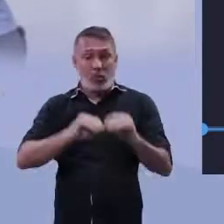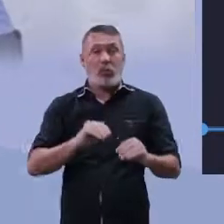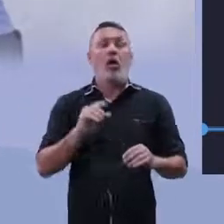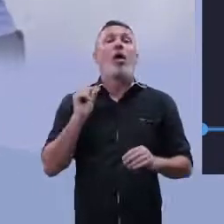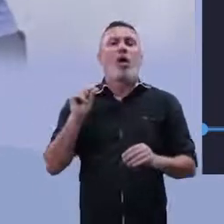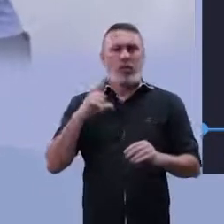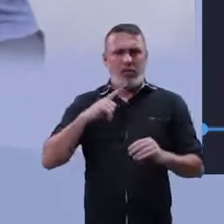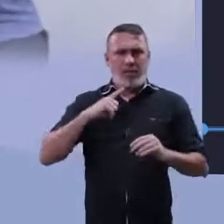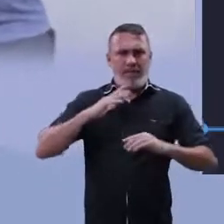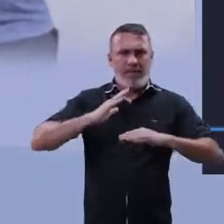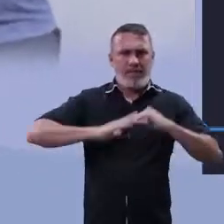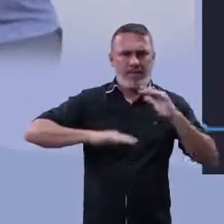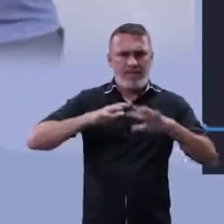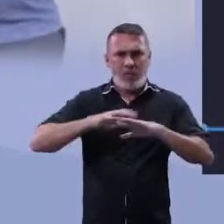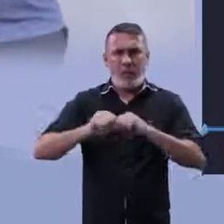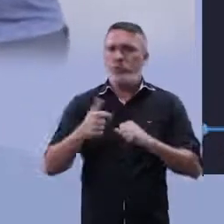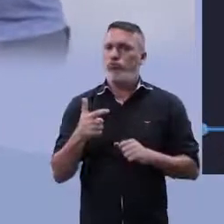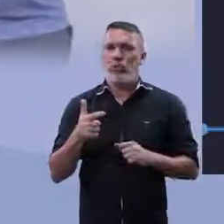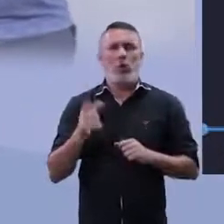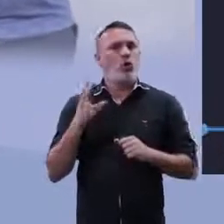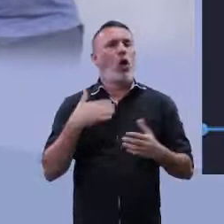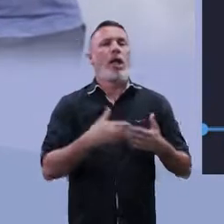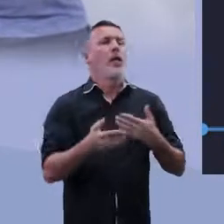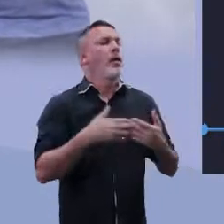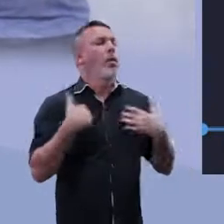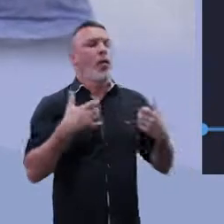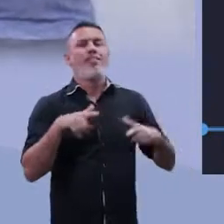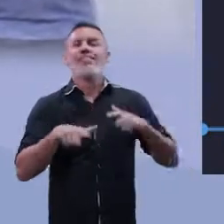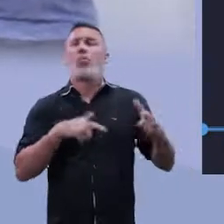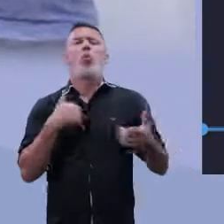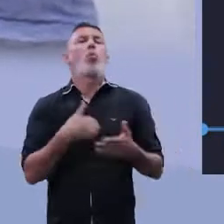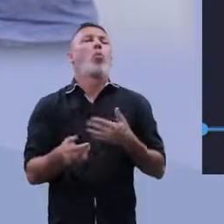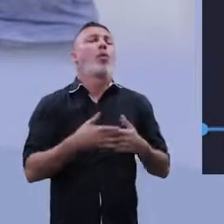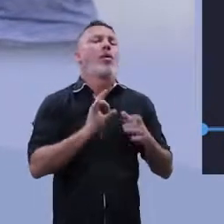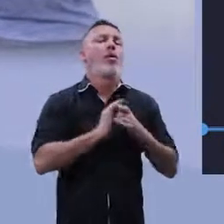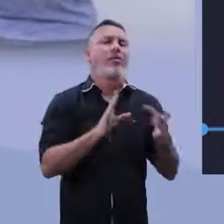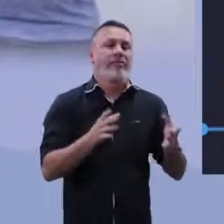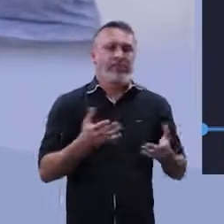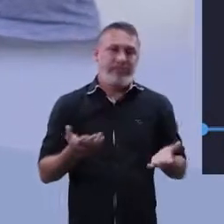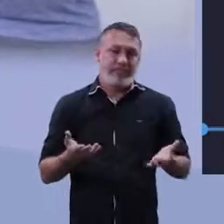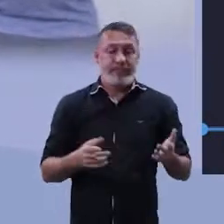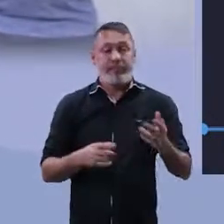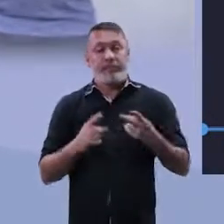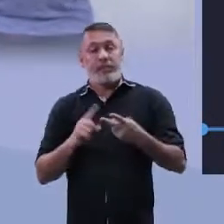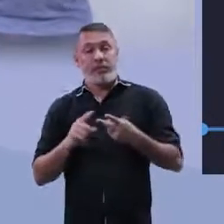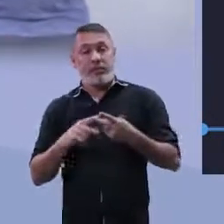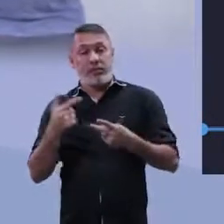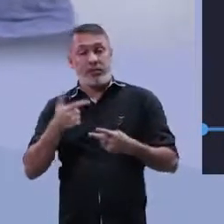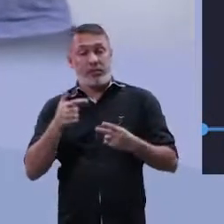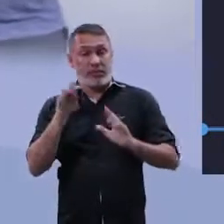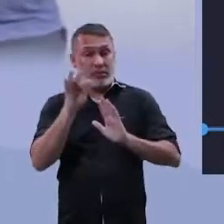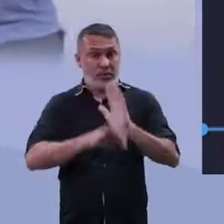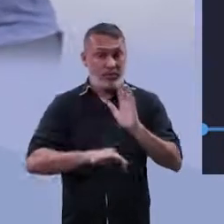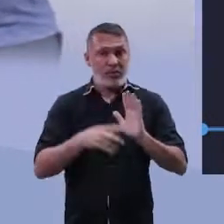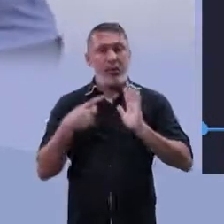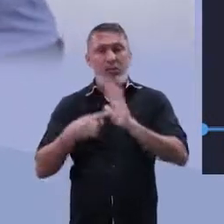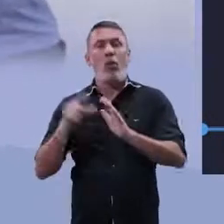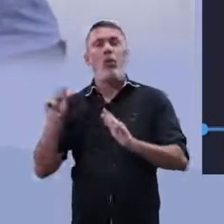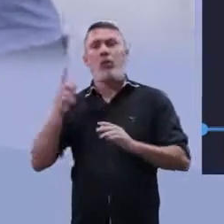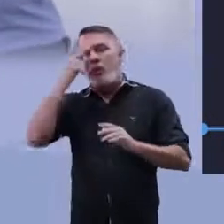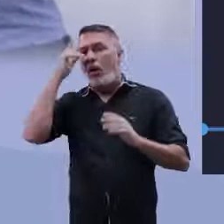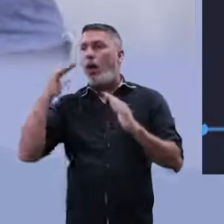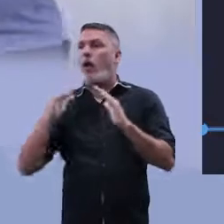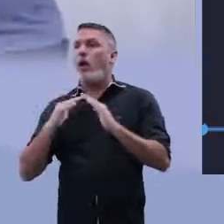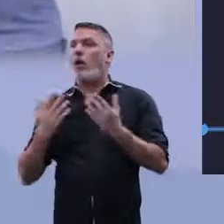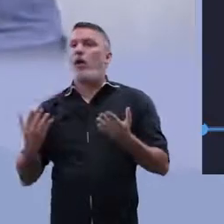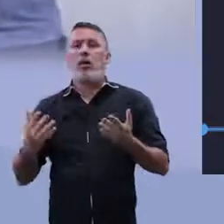tinham qualificação. Eles estavam vindo para cá para trabalhar, de qualquer coisa. O segundo texto mostra que eles estavam ficando